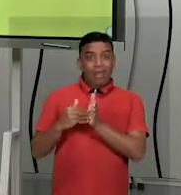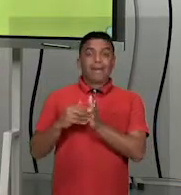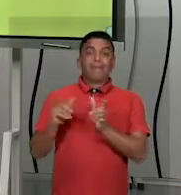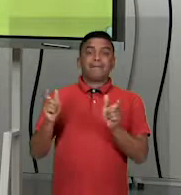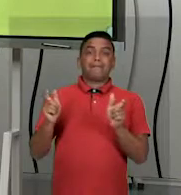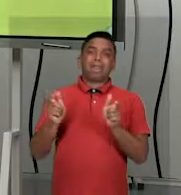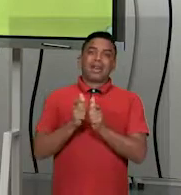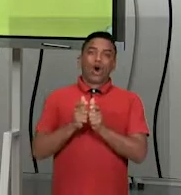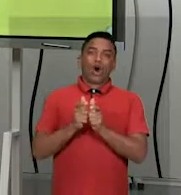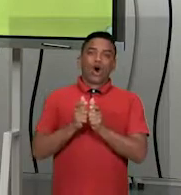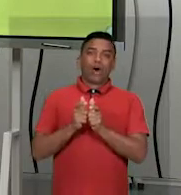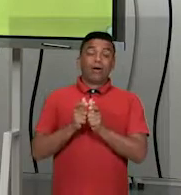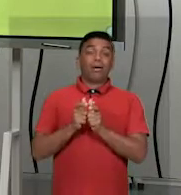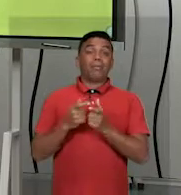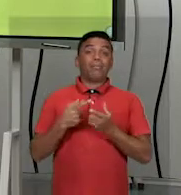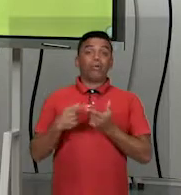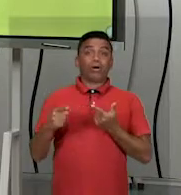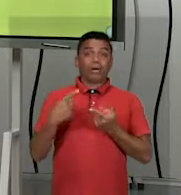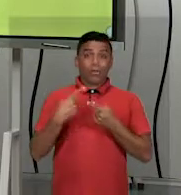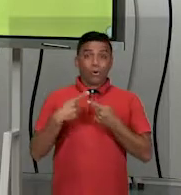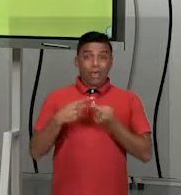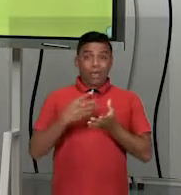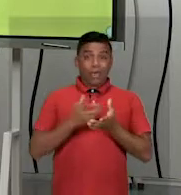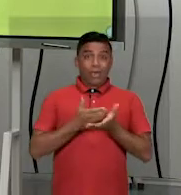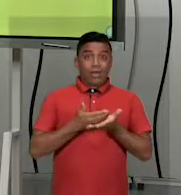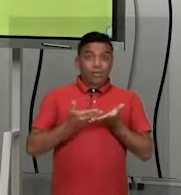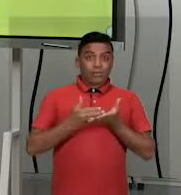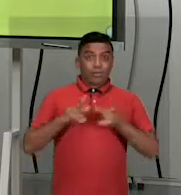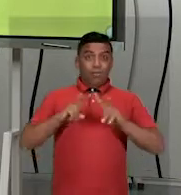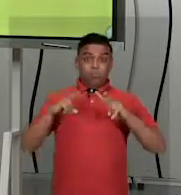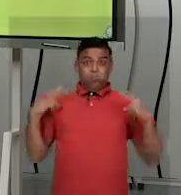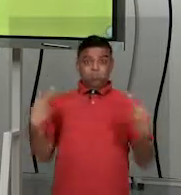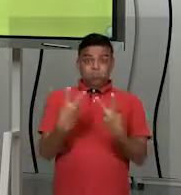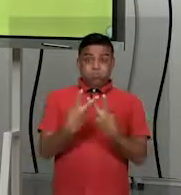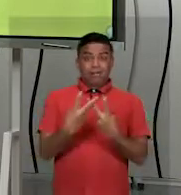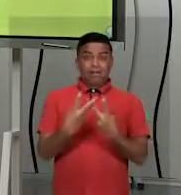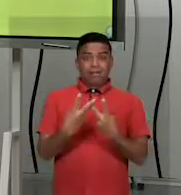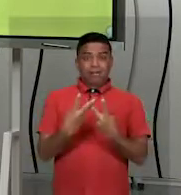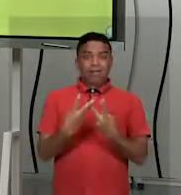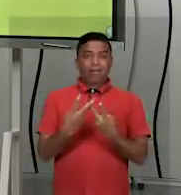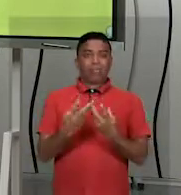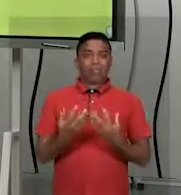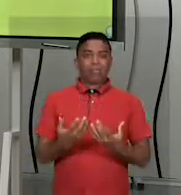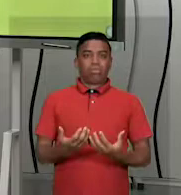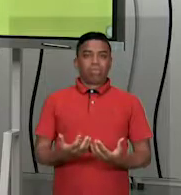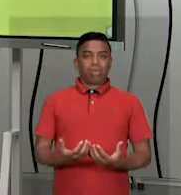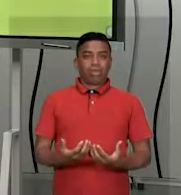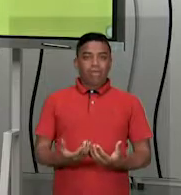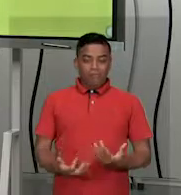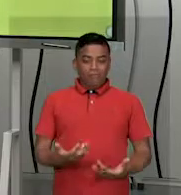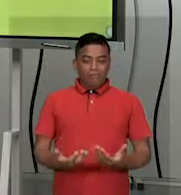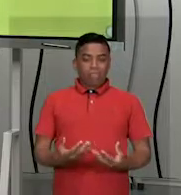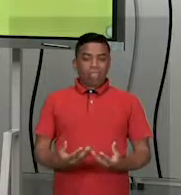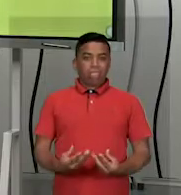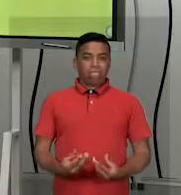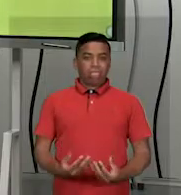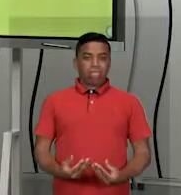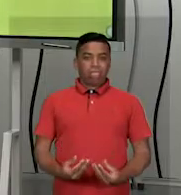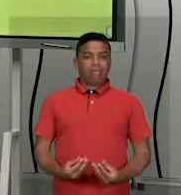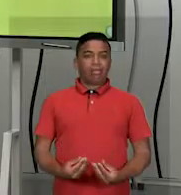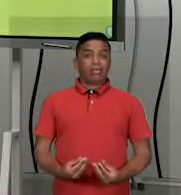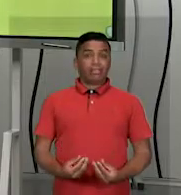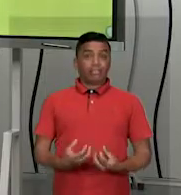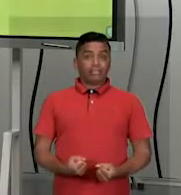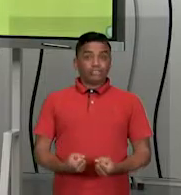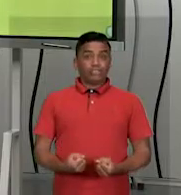inicial. Então, quando o volume final fica menor, esse número vai dar um resultado negativo. Né? Essa subtração, perdão,